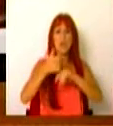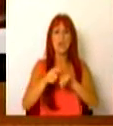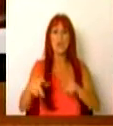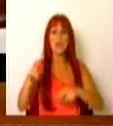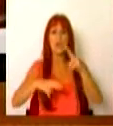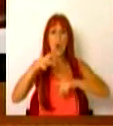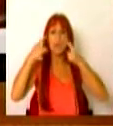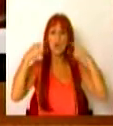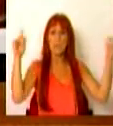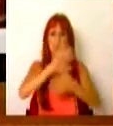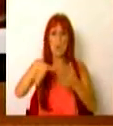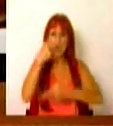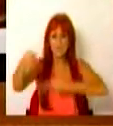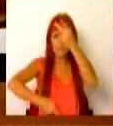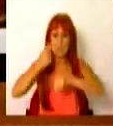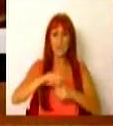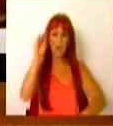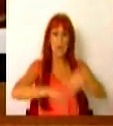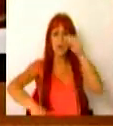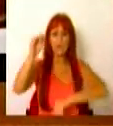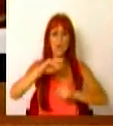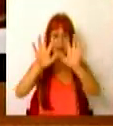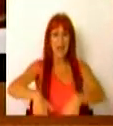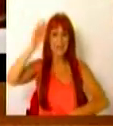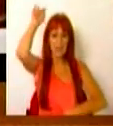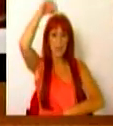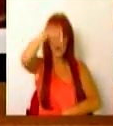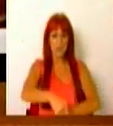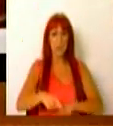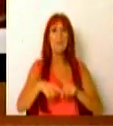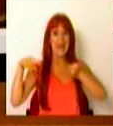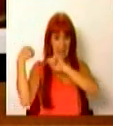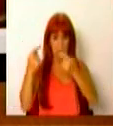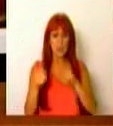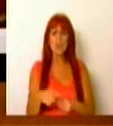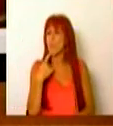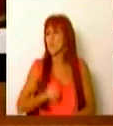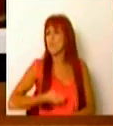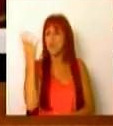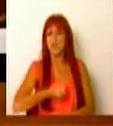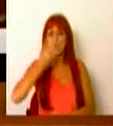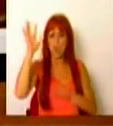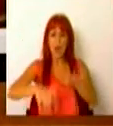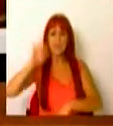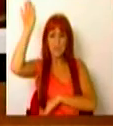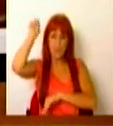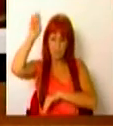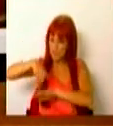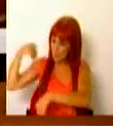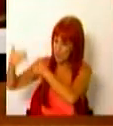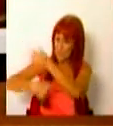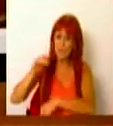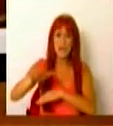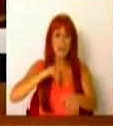submeter o programa para apreciação e votação na Assembleia da República. Este debate é dos muitos que a Assembleia da República tem feito e fará sobre o